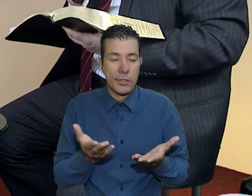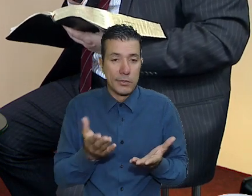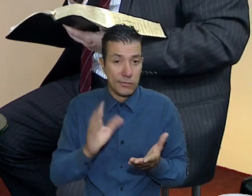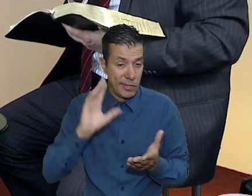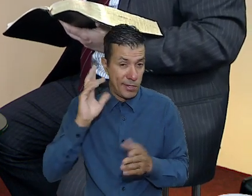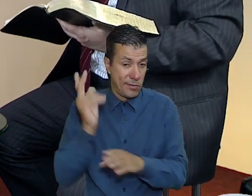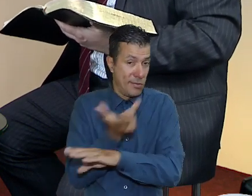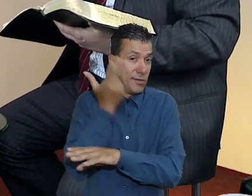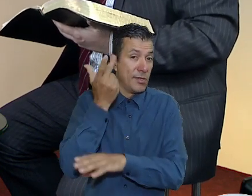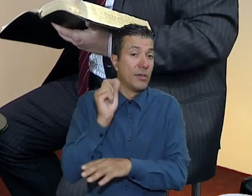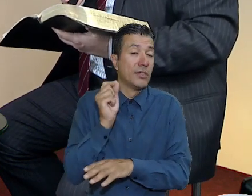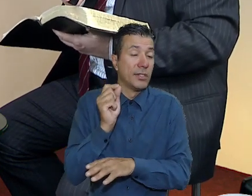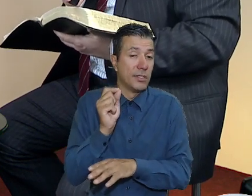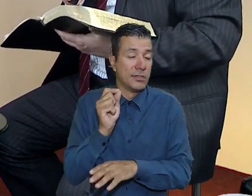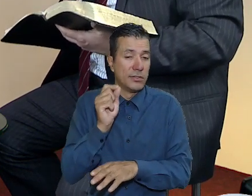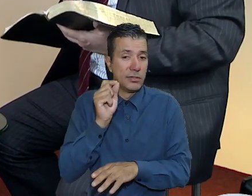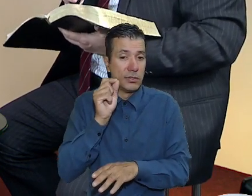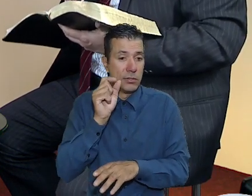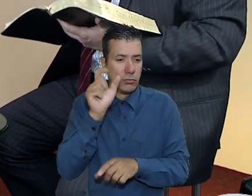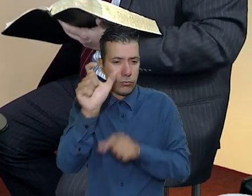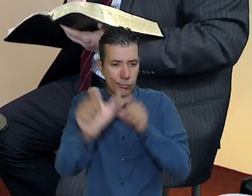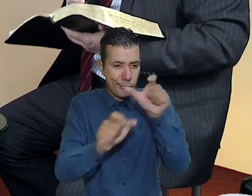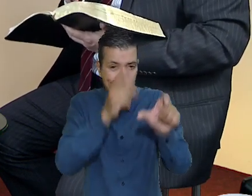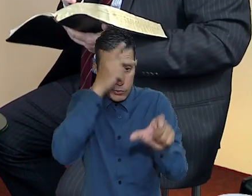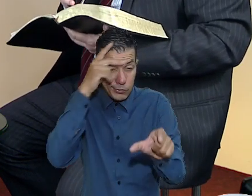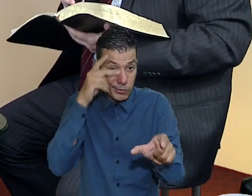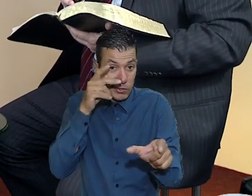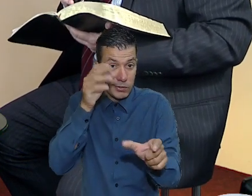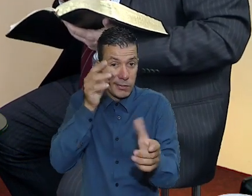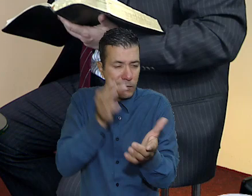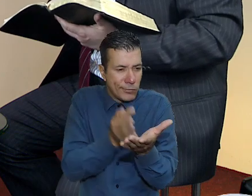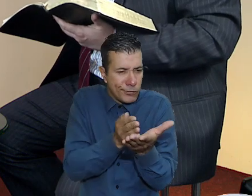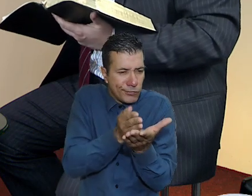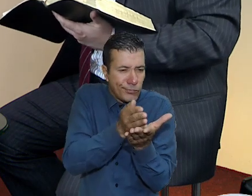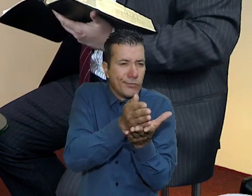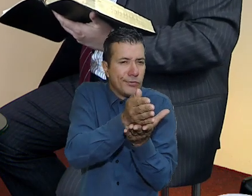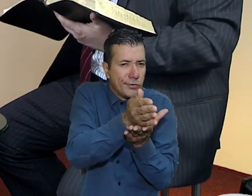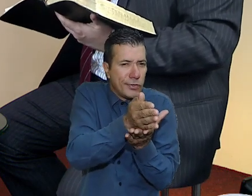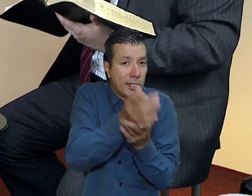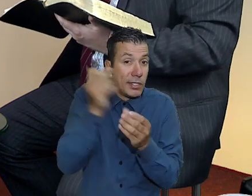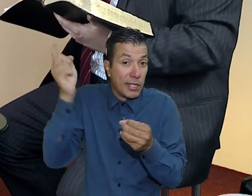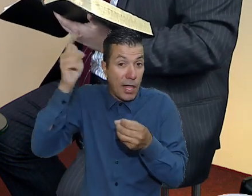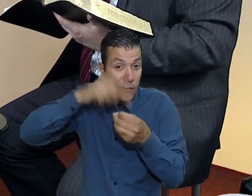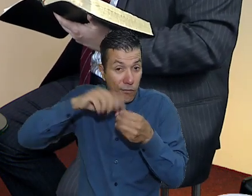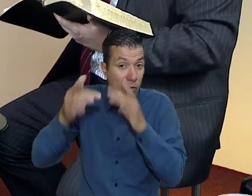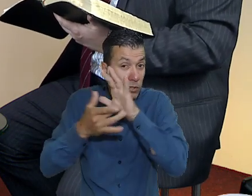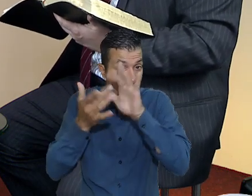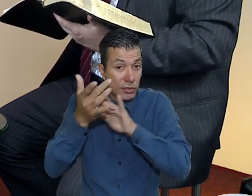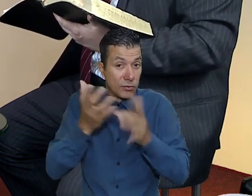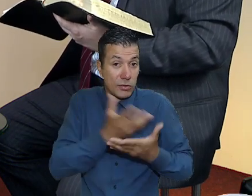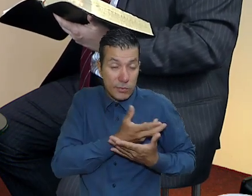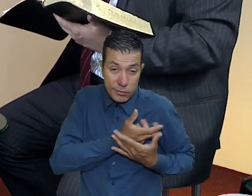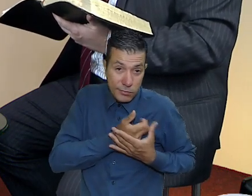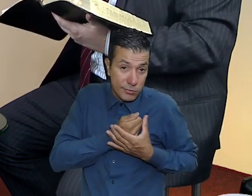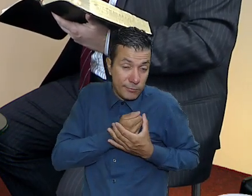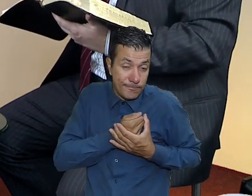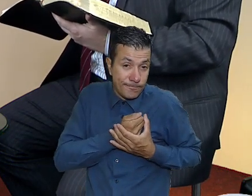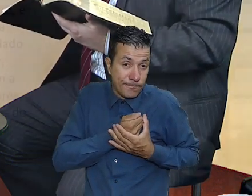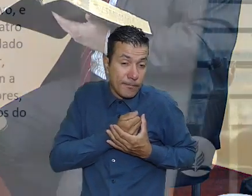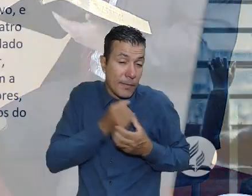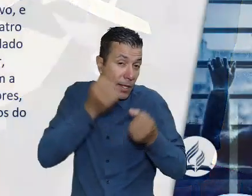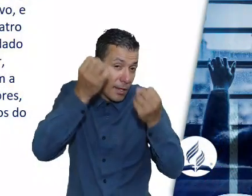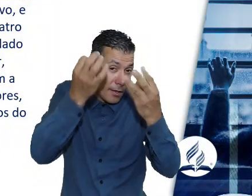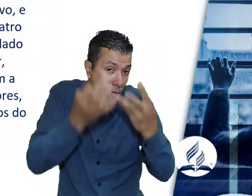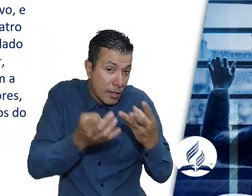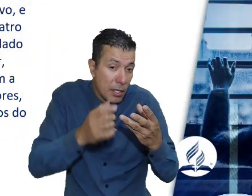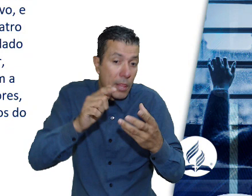acontecerá com os servos fiéis por ocasião aí da proximidade da vinda do nosso Senhor e Salvador Jesus Cristo. Diz assim,